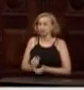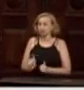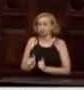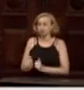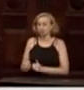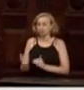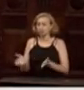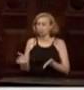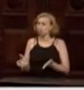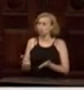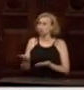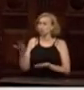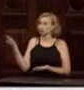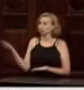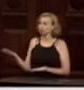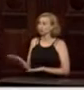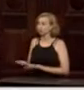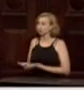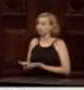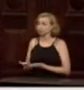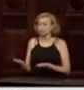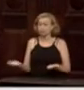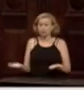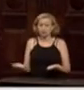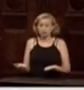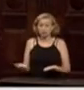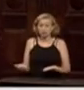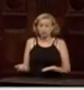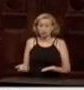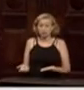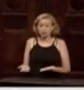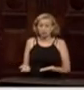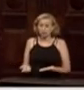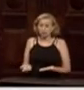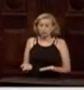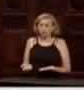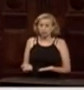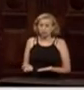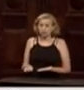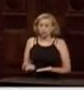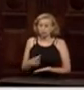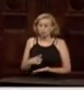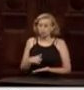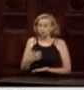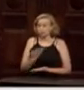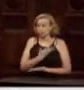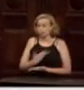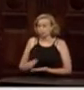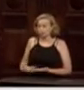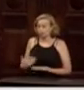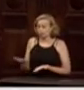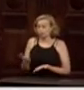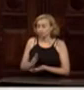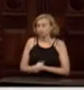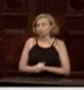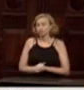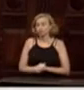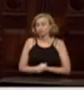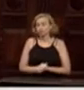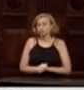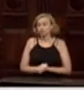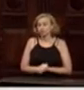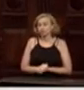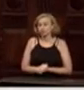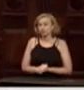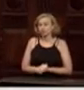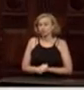O hoje todo-poderoso Moreira Franco ganhou na época as eleições para governador do estado. Devolveu